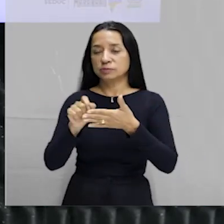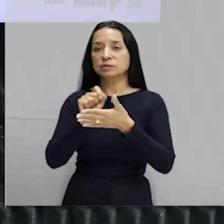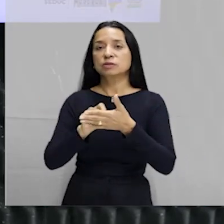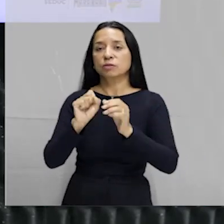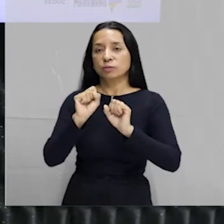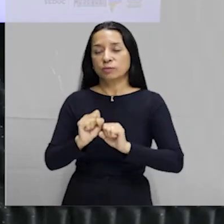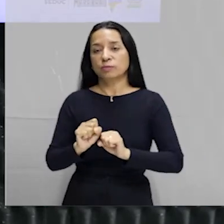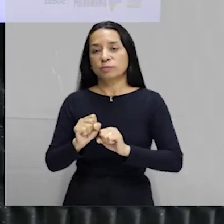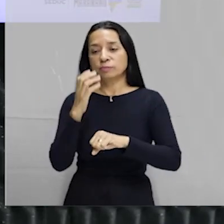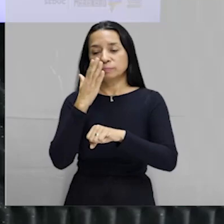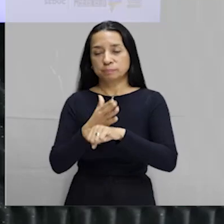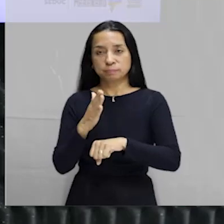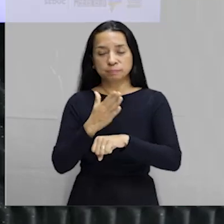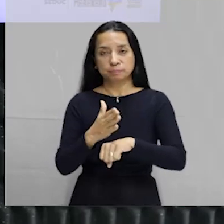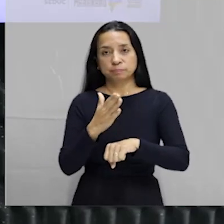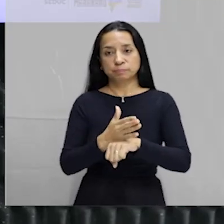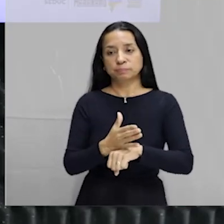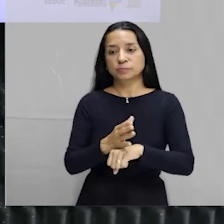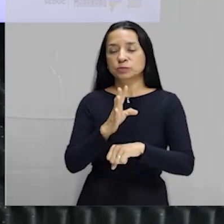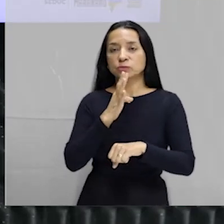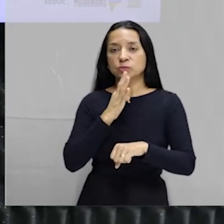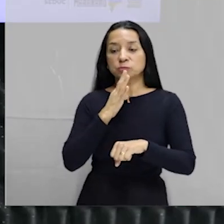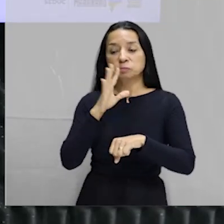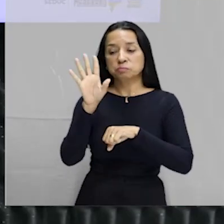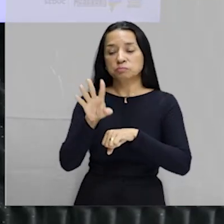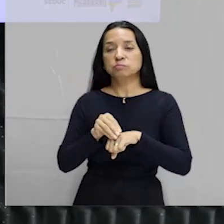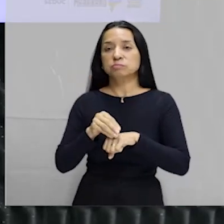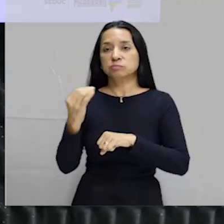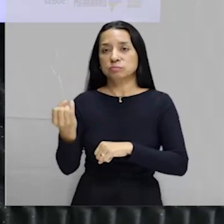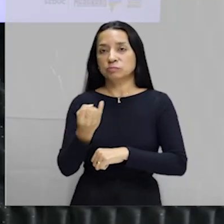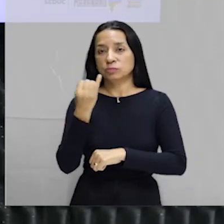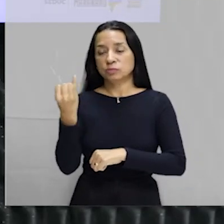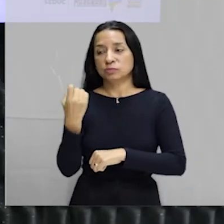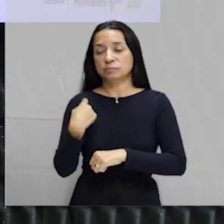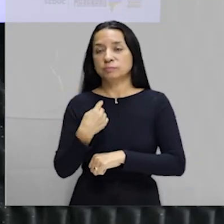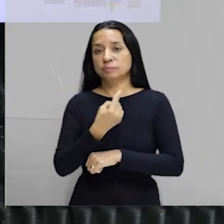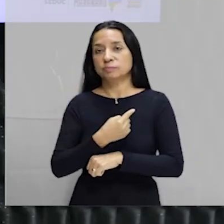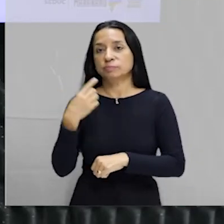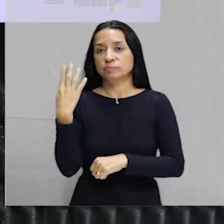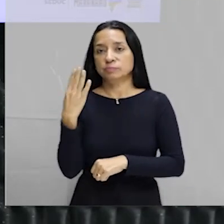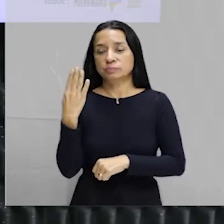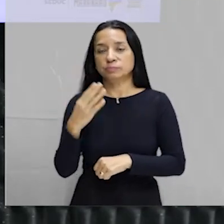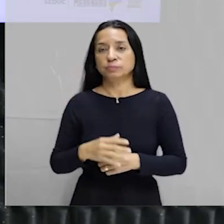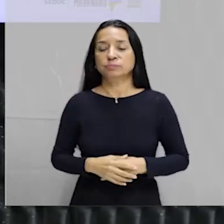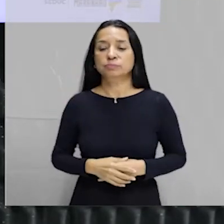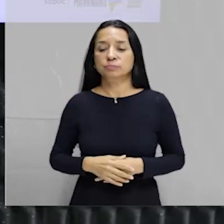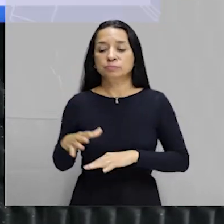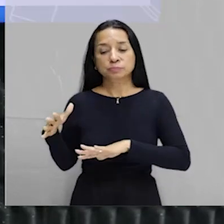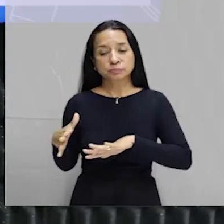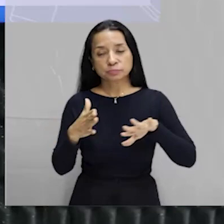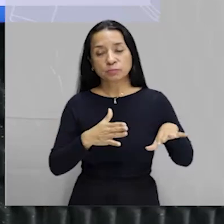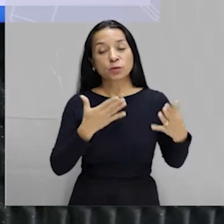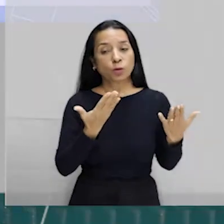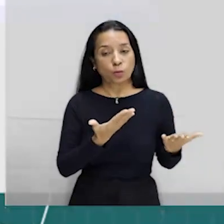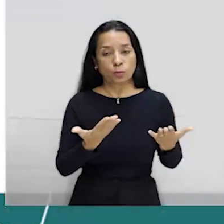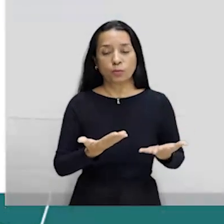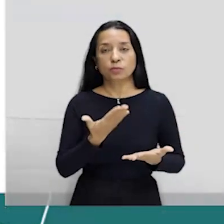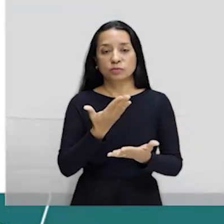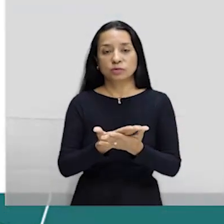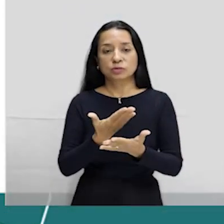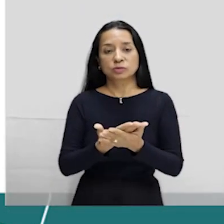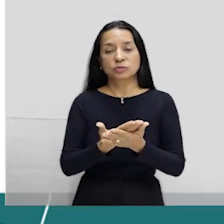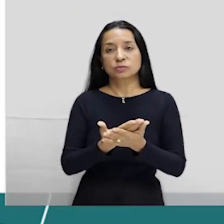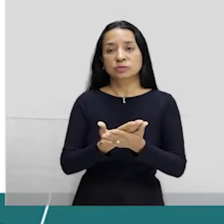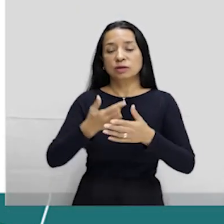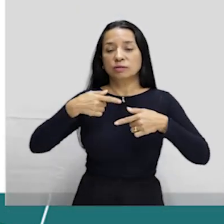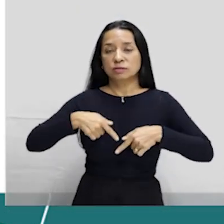poder colocar em prática esses conhecimentos importantes da nossa biologia. Pessoal, hoje nós vamos estudar